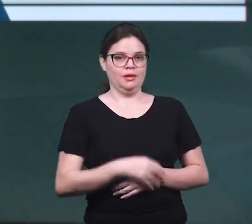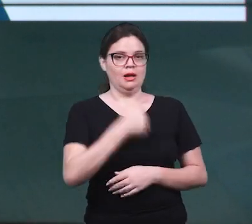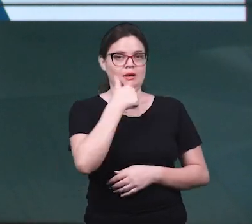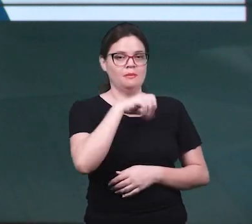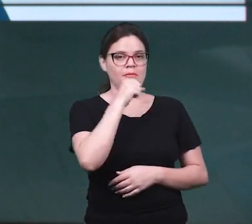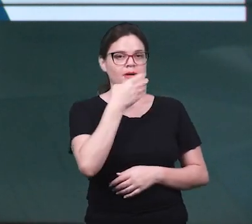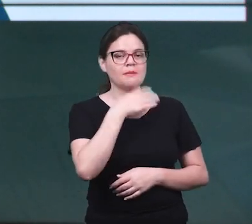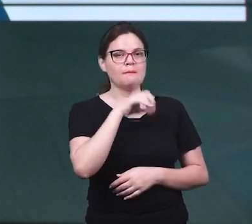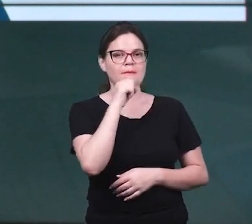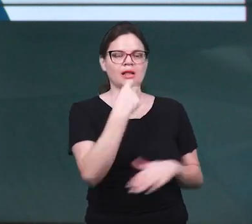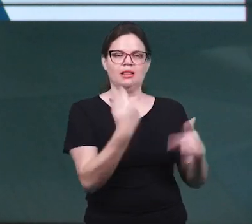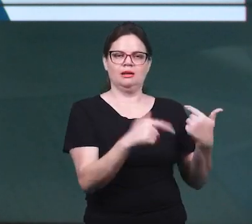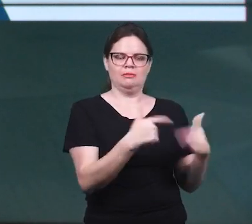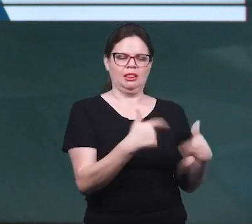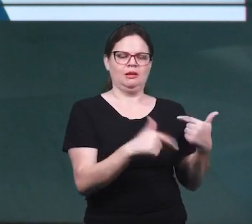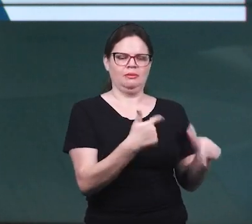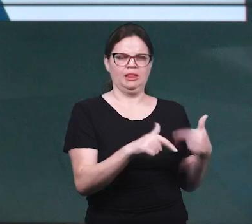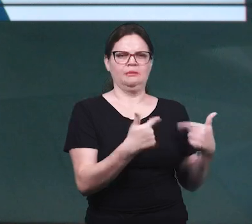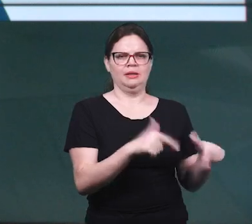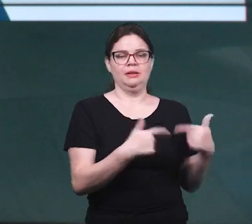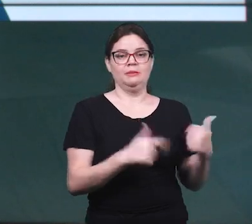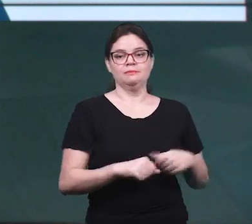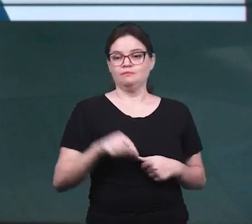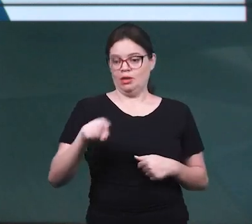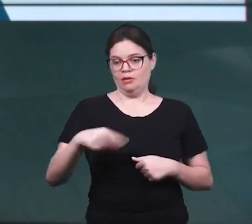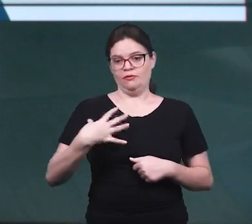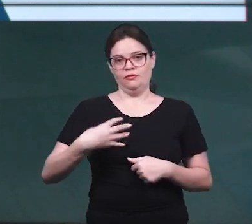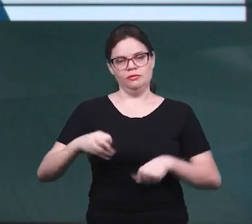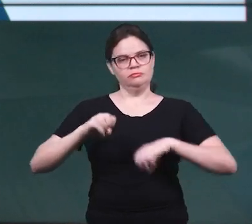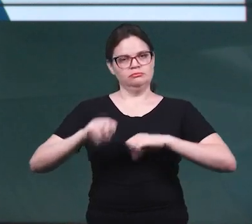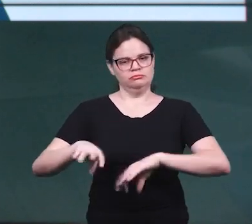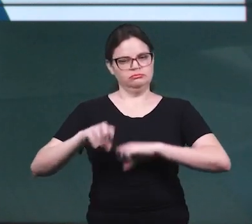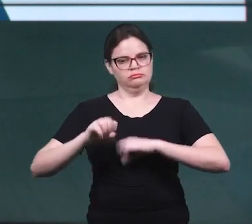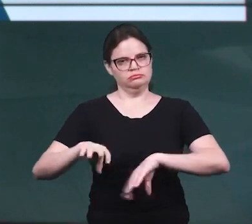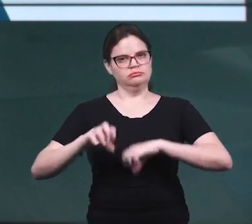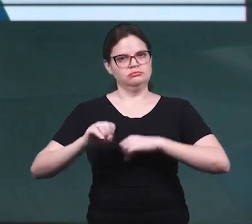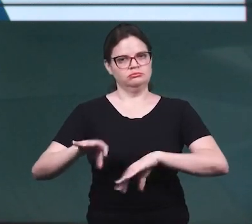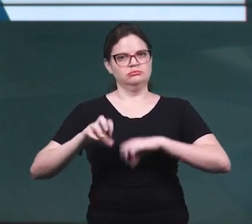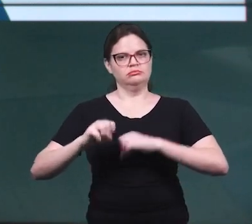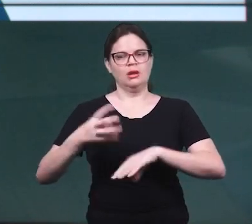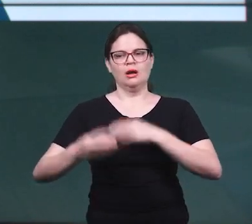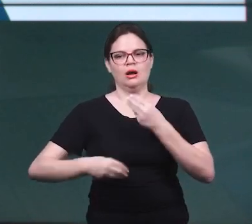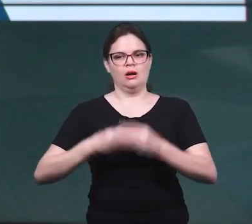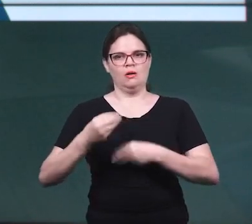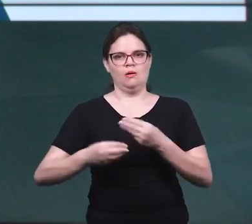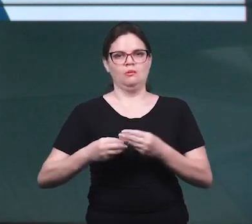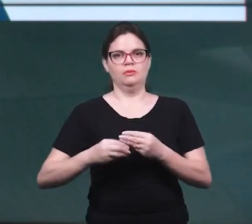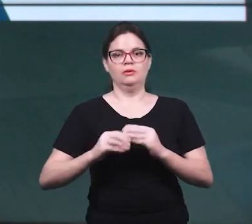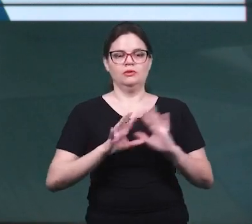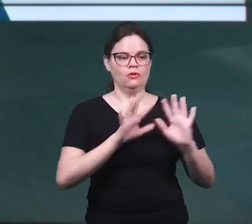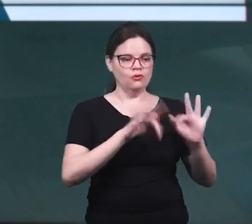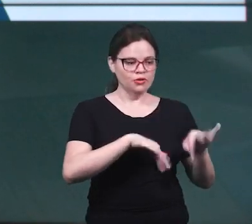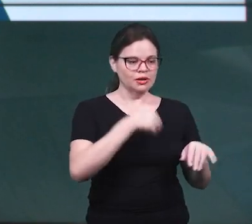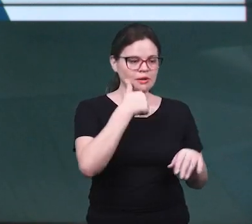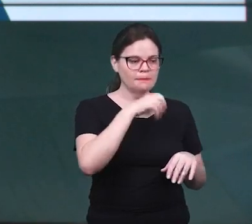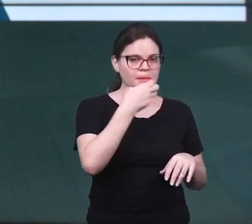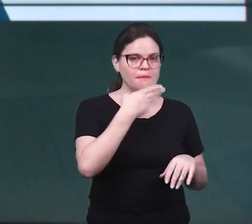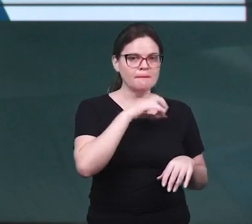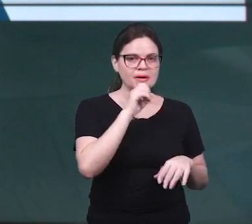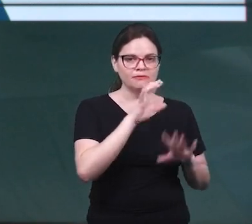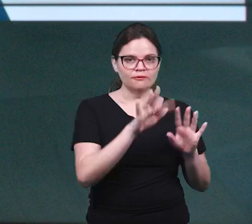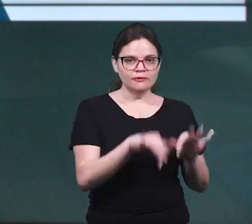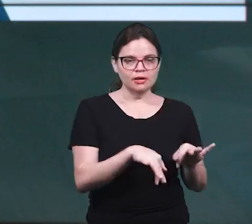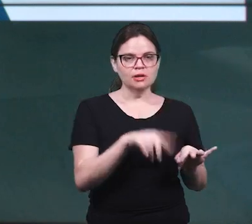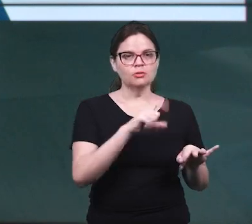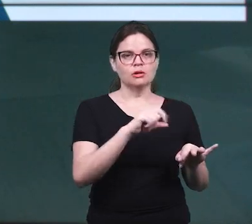vão sendo educados e também instruídos. Ao final da vida do pai, ficou